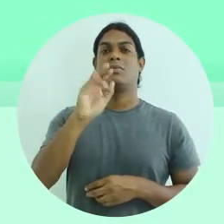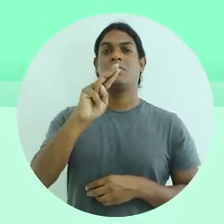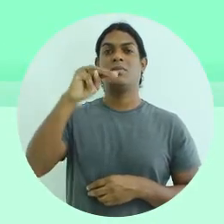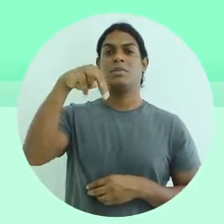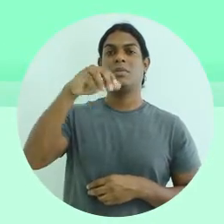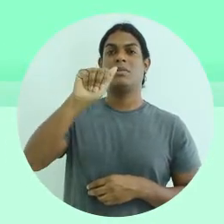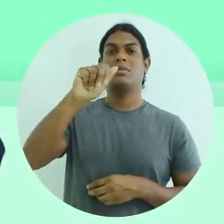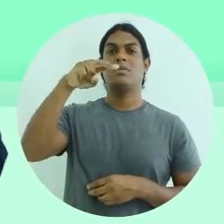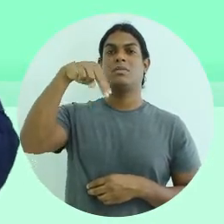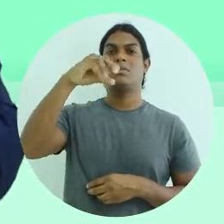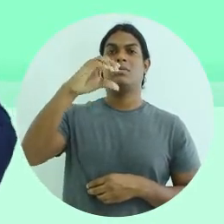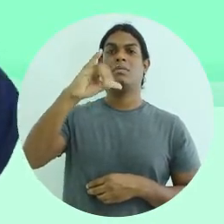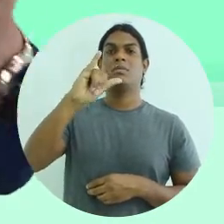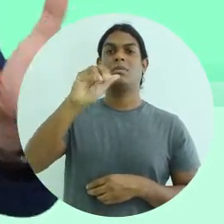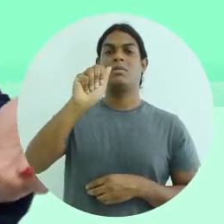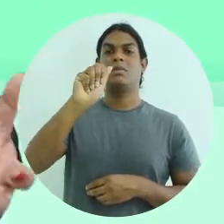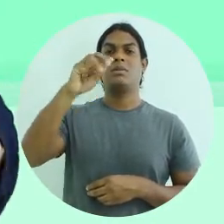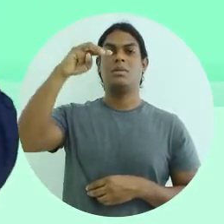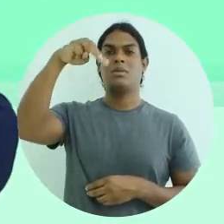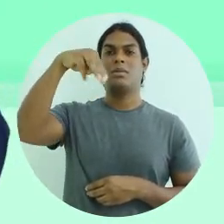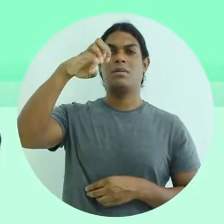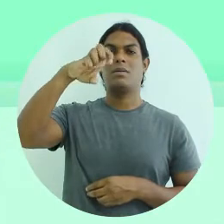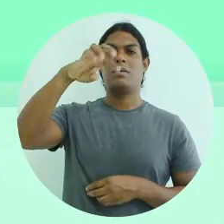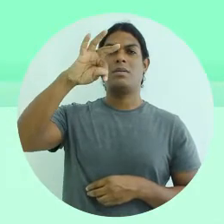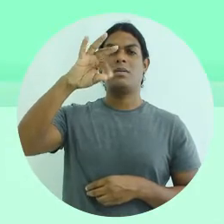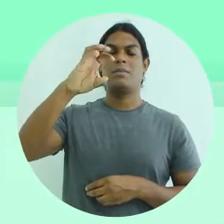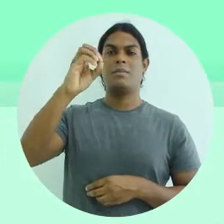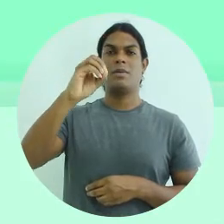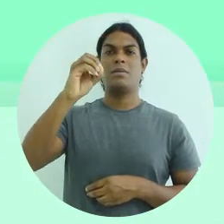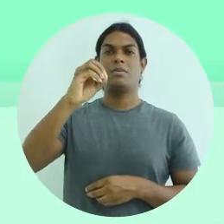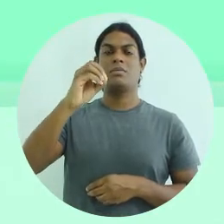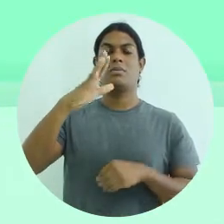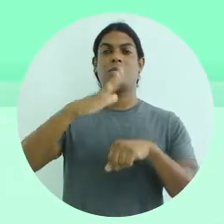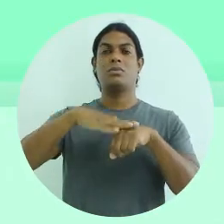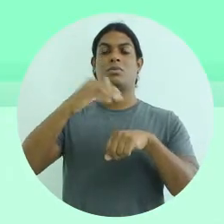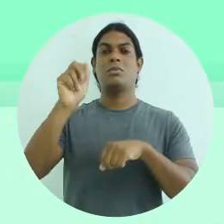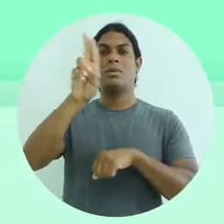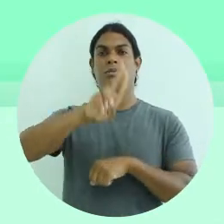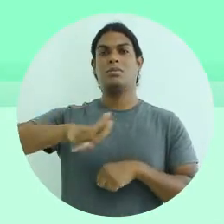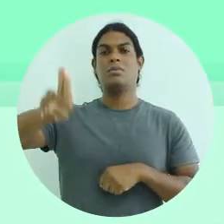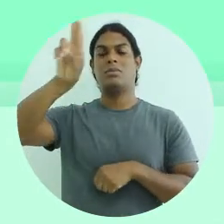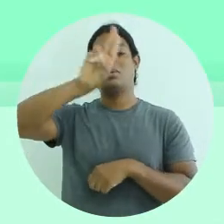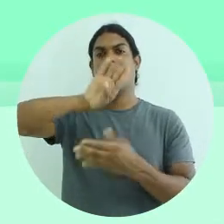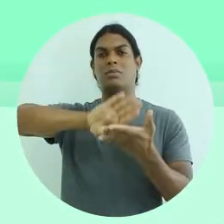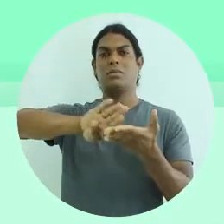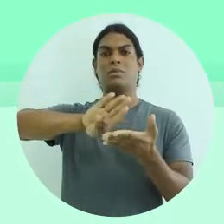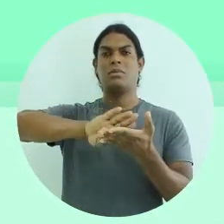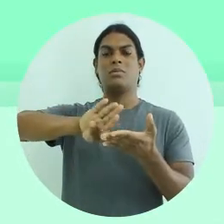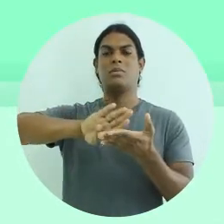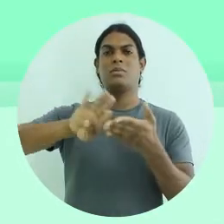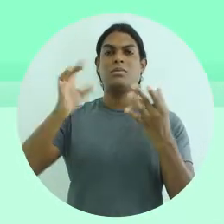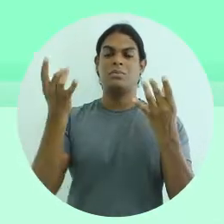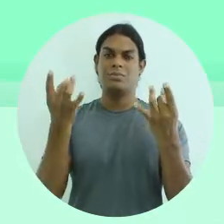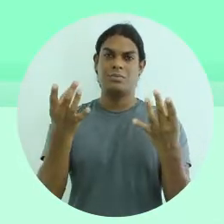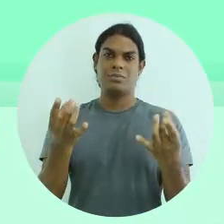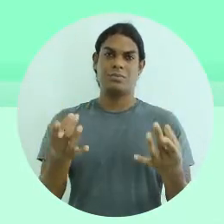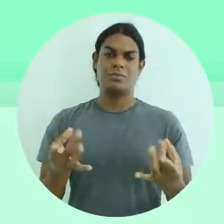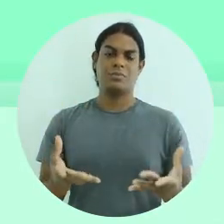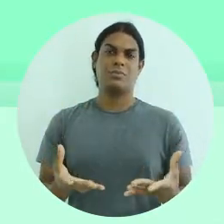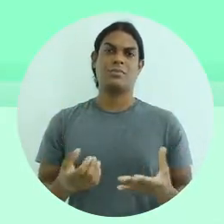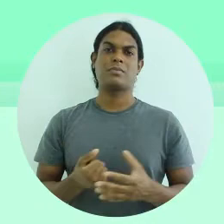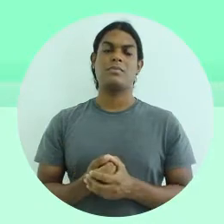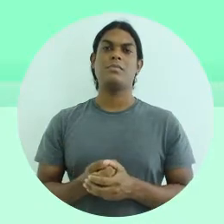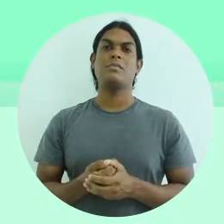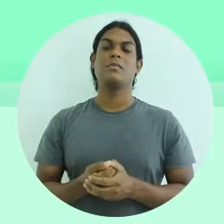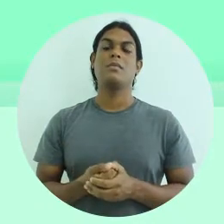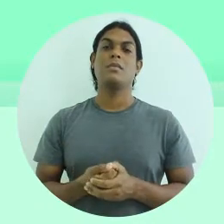os financiamentos mais usados e usados de forma ampla pelos bancos comerciais no mercado externo. Então, se